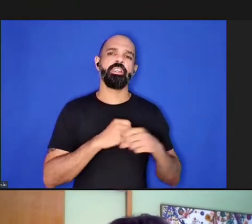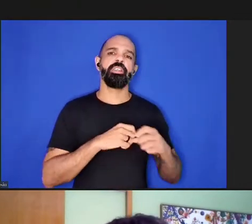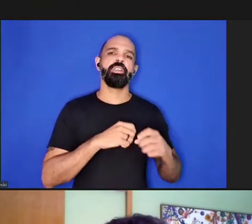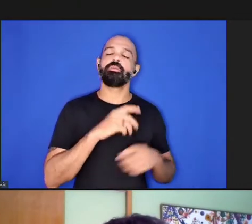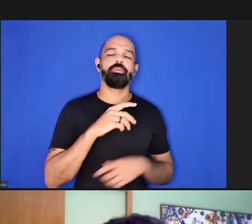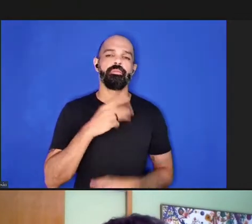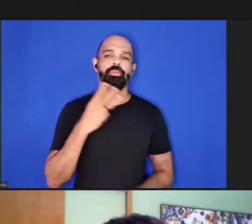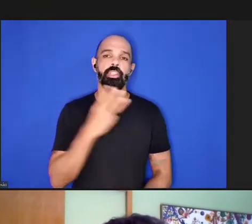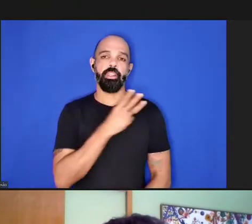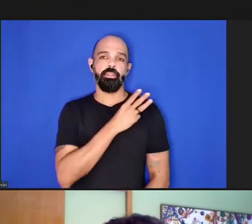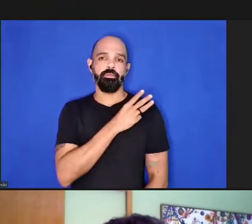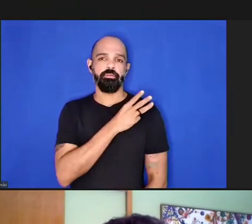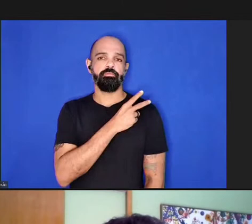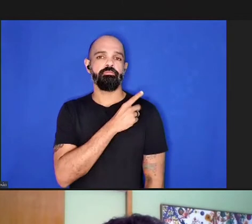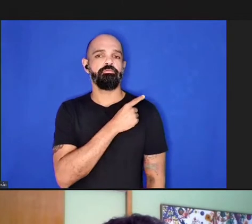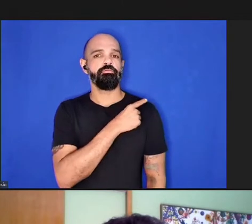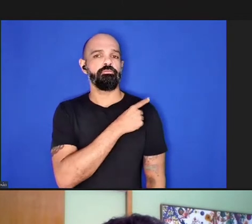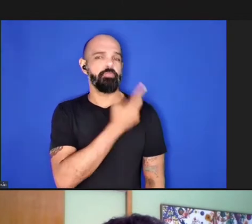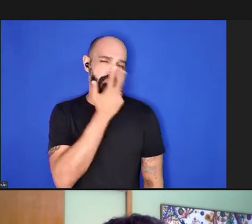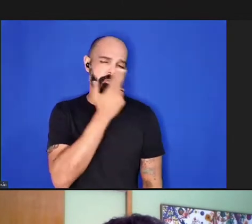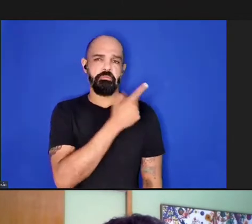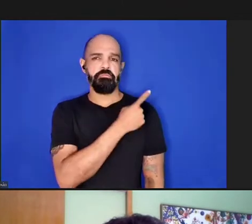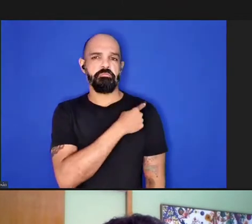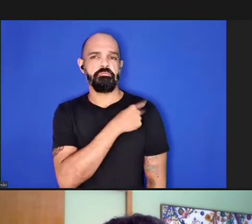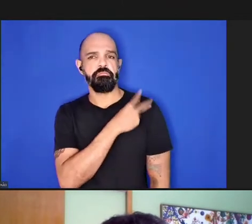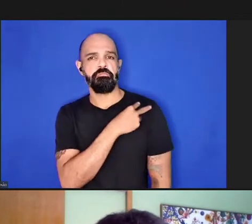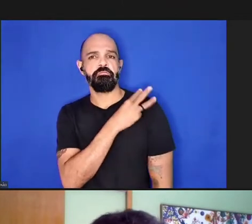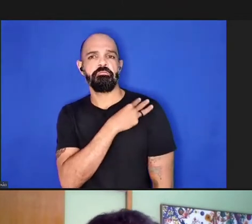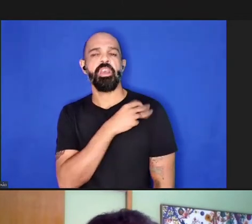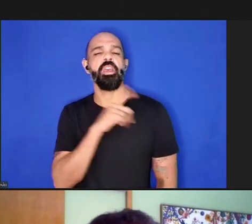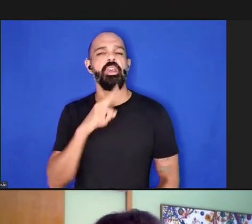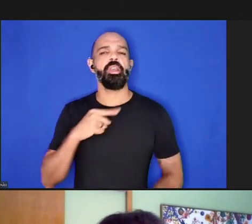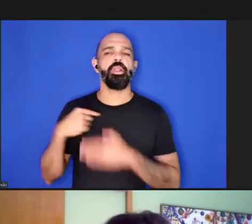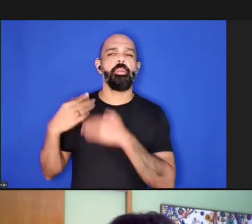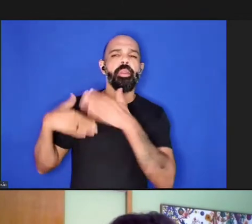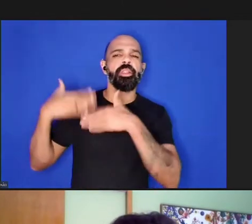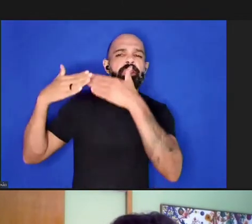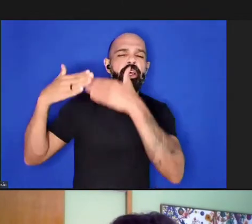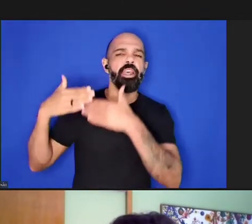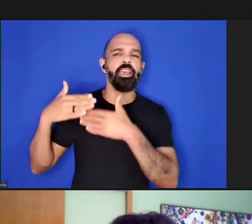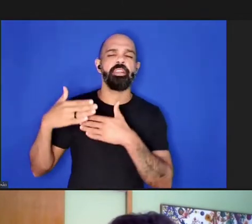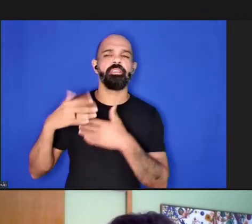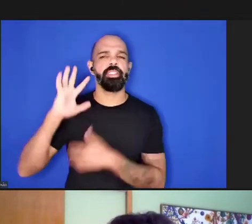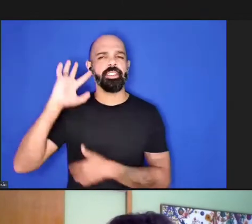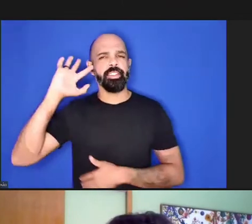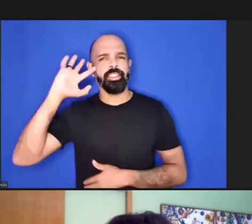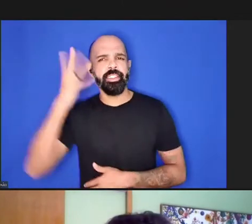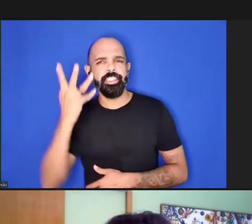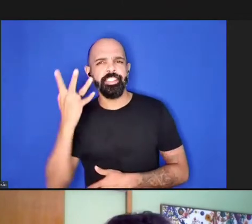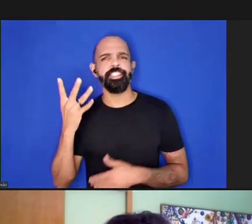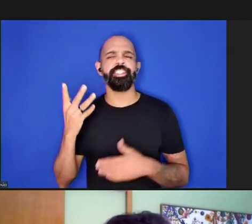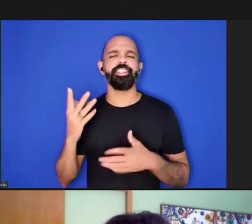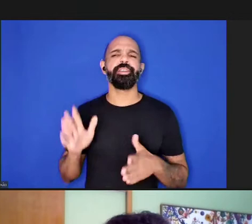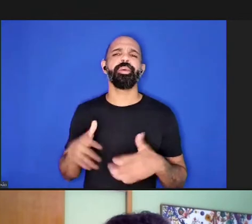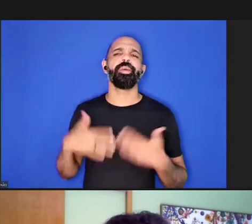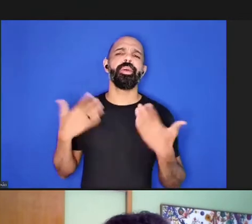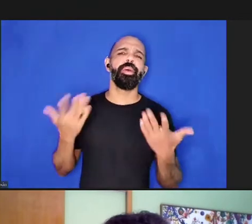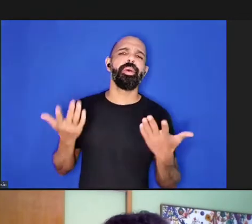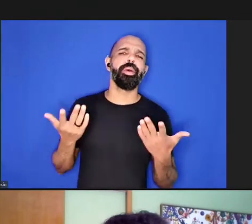partir dos 16 anos, estão num processo de decidir, talvez, o que